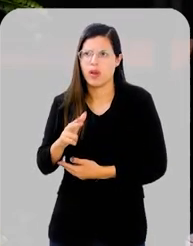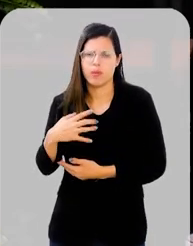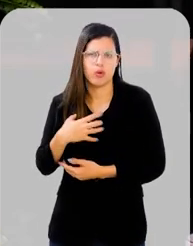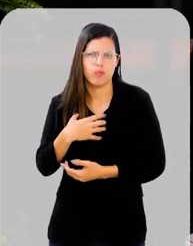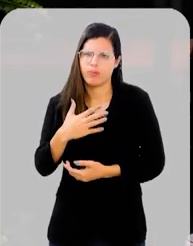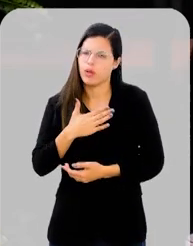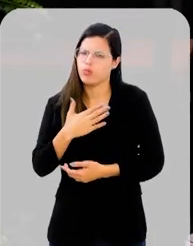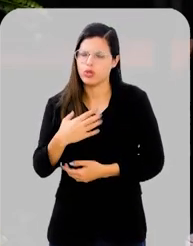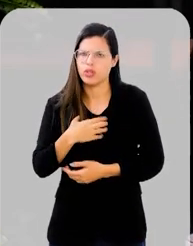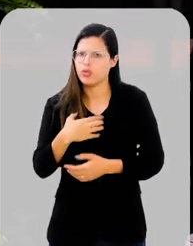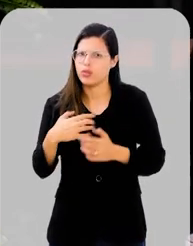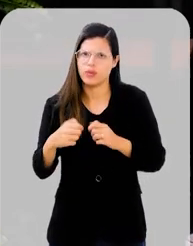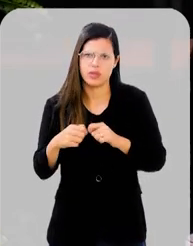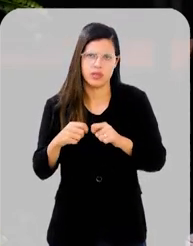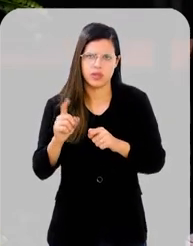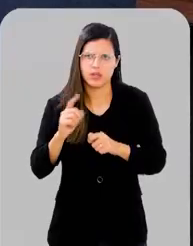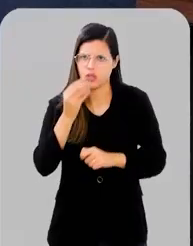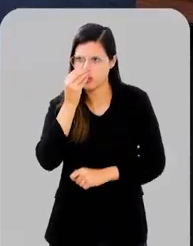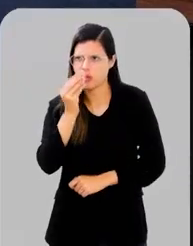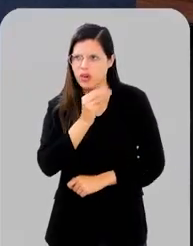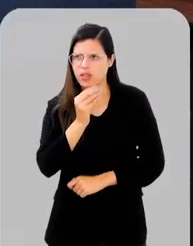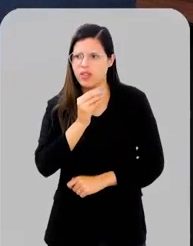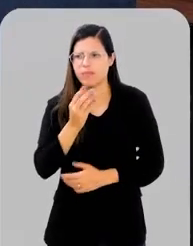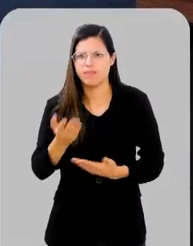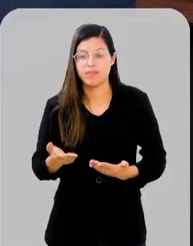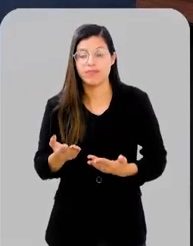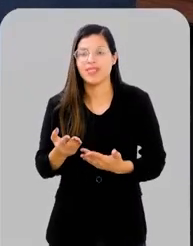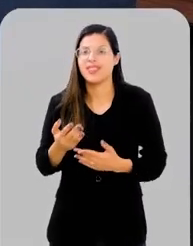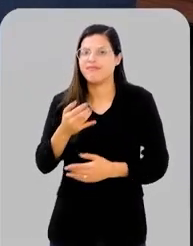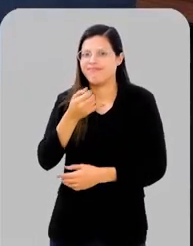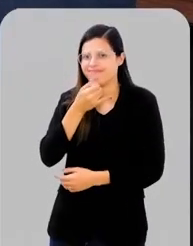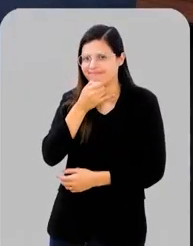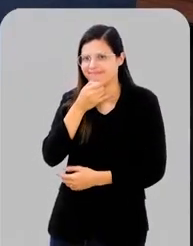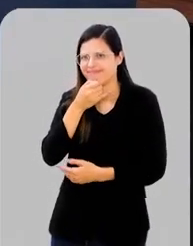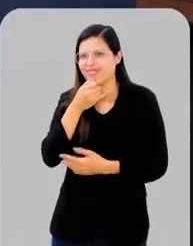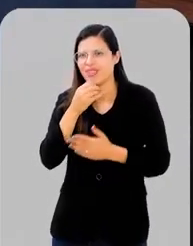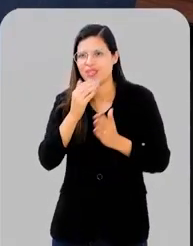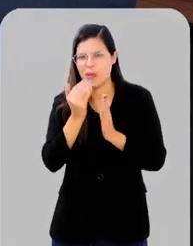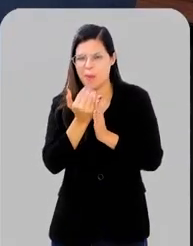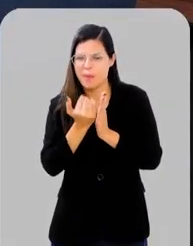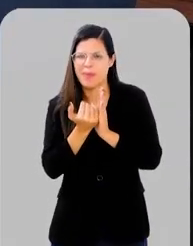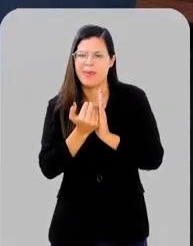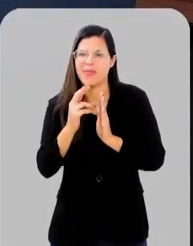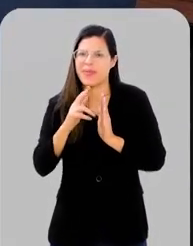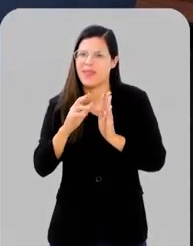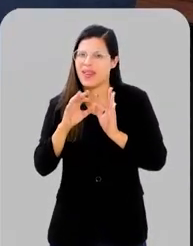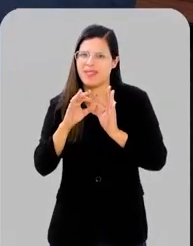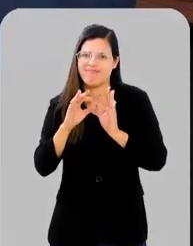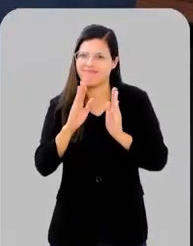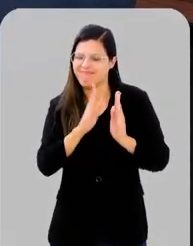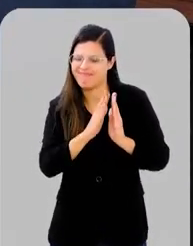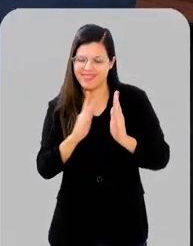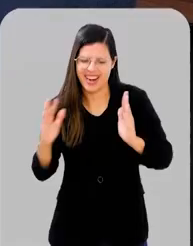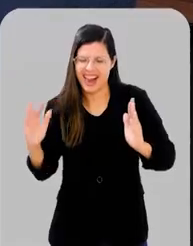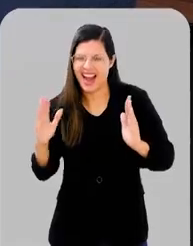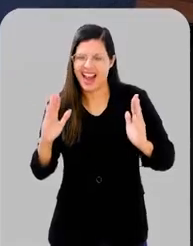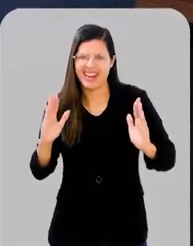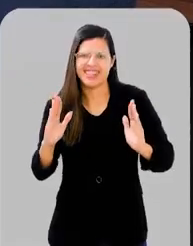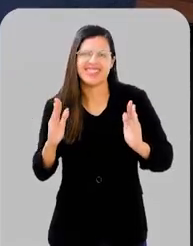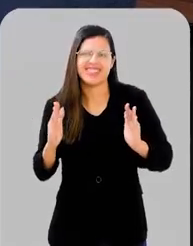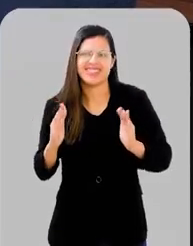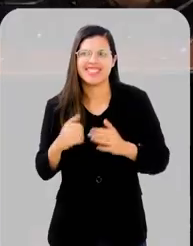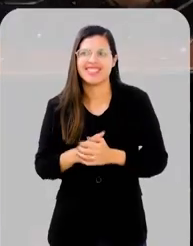e e eu espero que não seja de quem trabalha com infelizmente nosso programa não é tão grande por isso que eu disse que tinha que ser dois programas faz dois eu